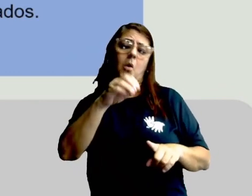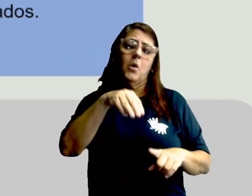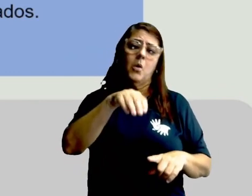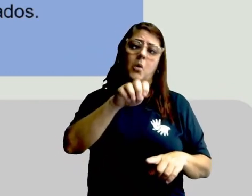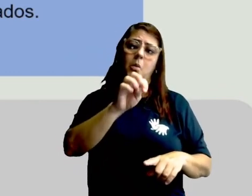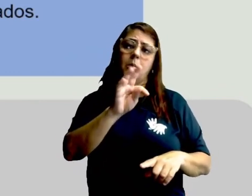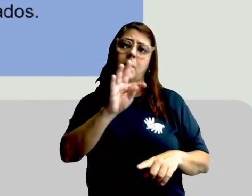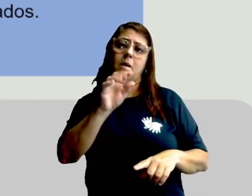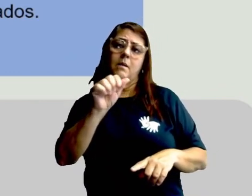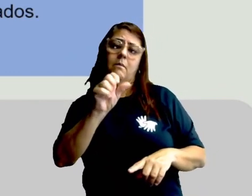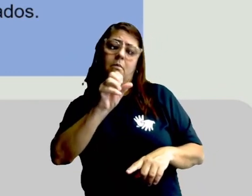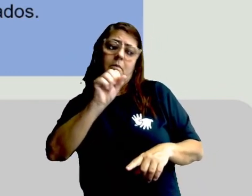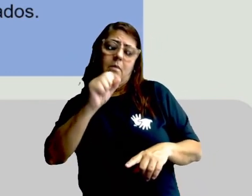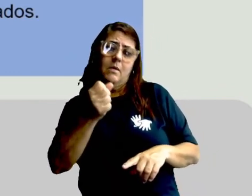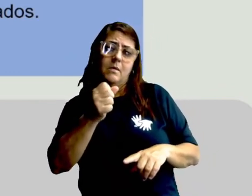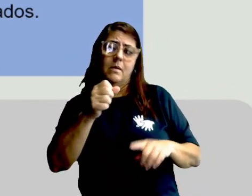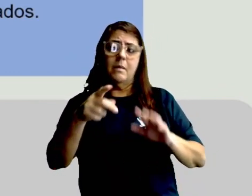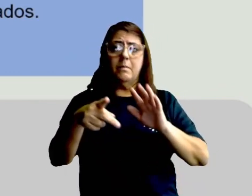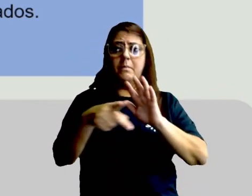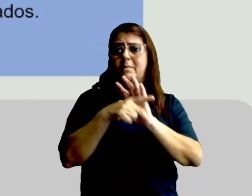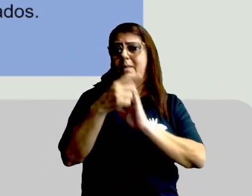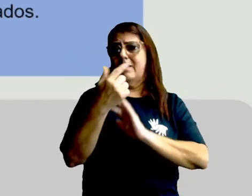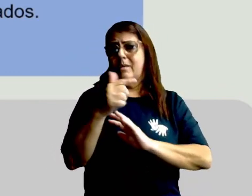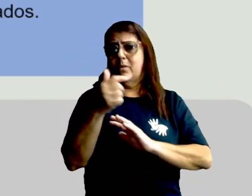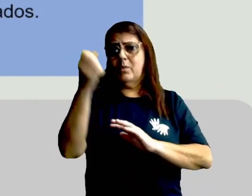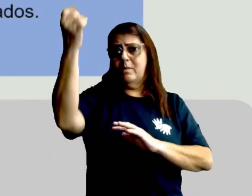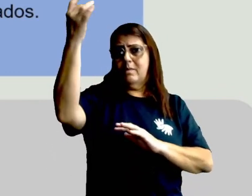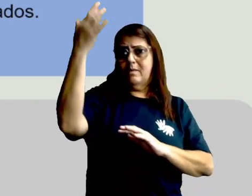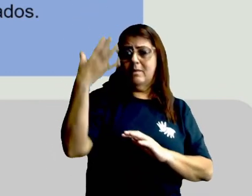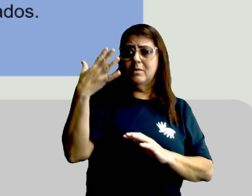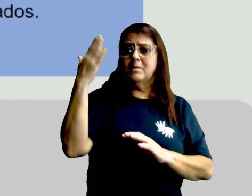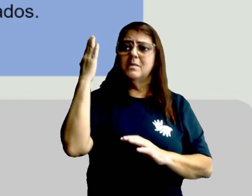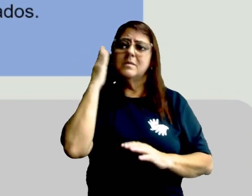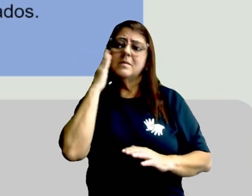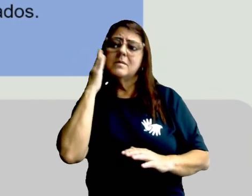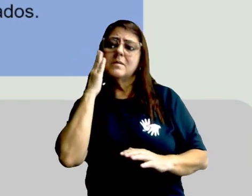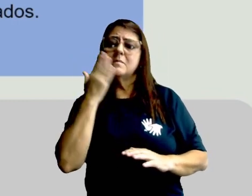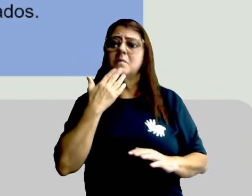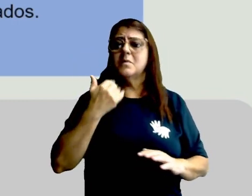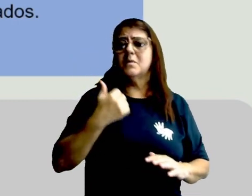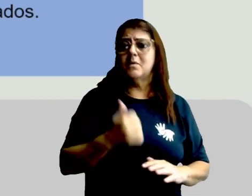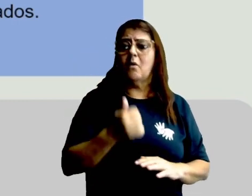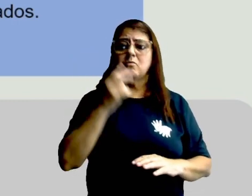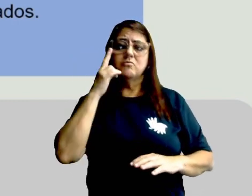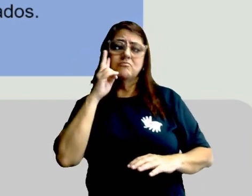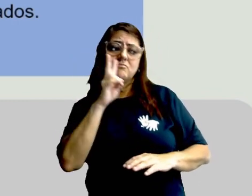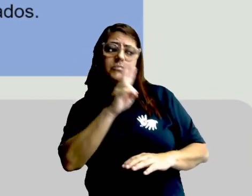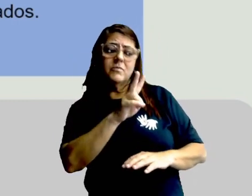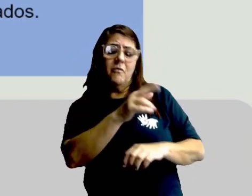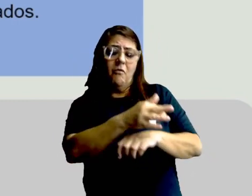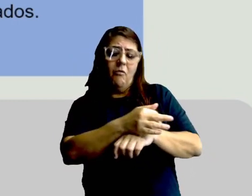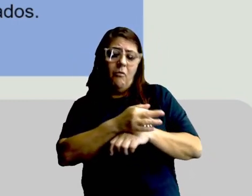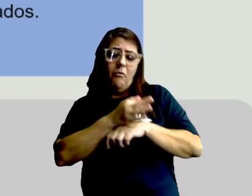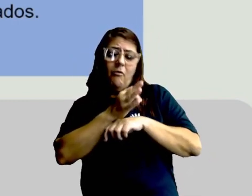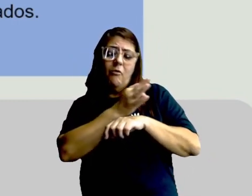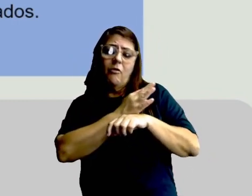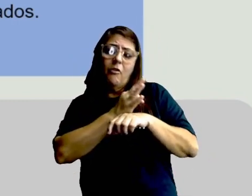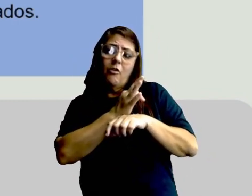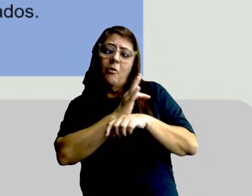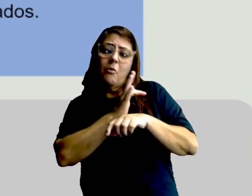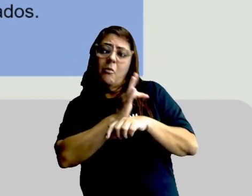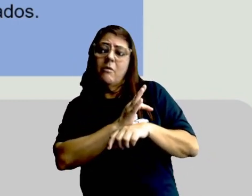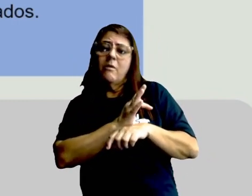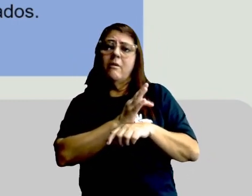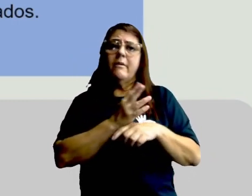cometas, todos esses são astros iluminados. E para entender melhor, nós vimos um vídeo, né, que falou sobre os